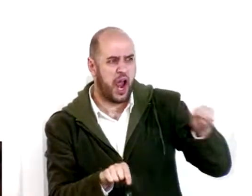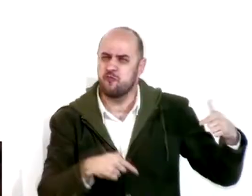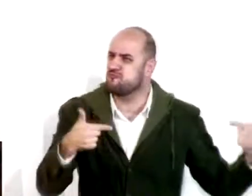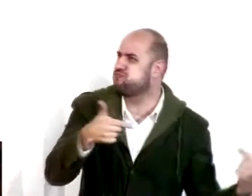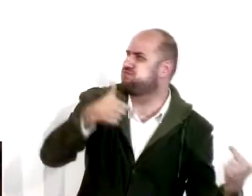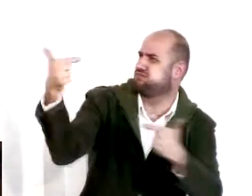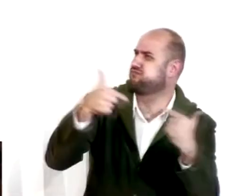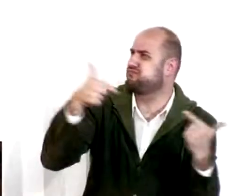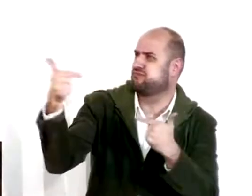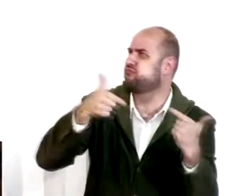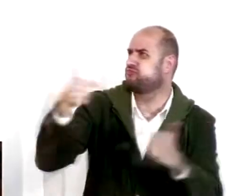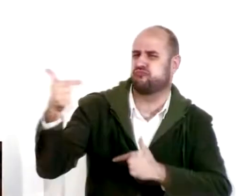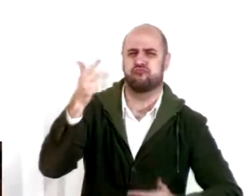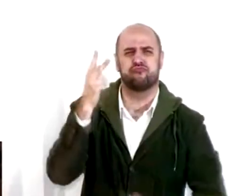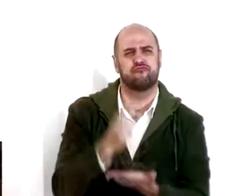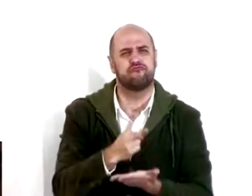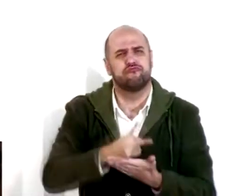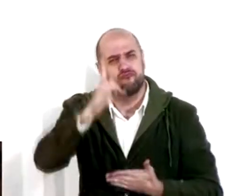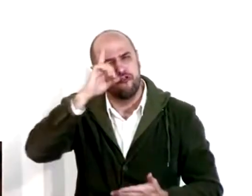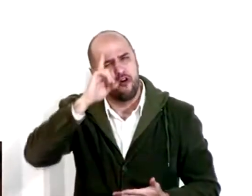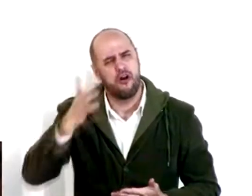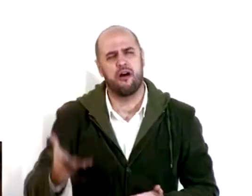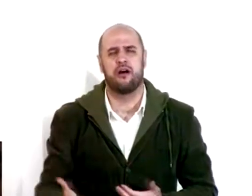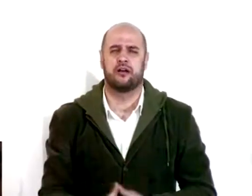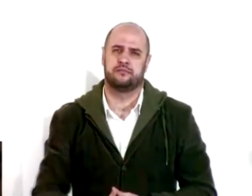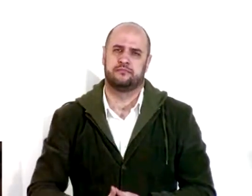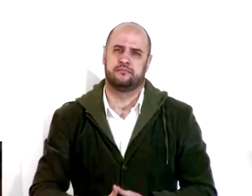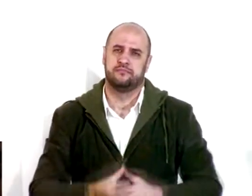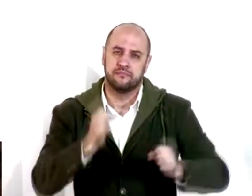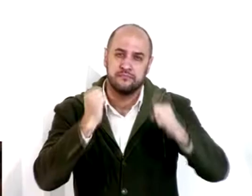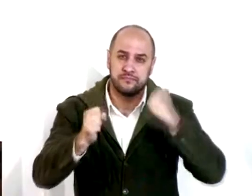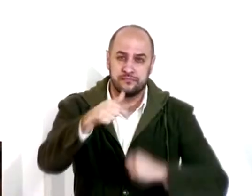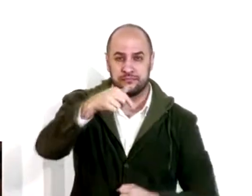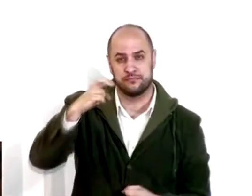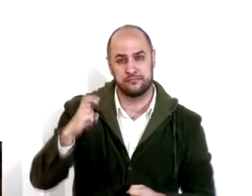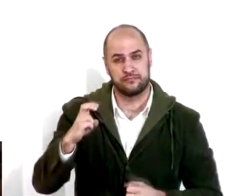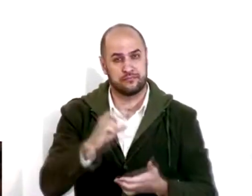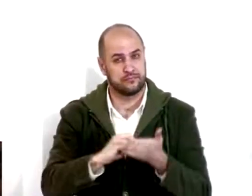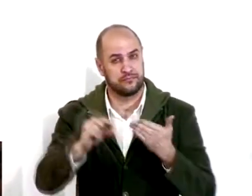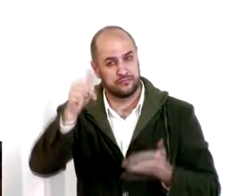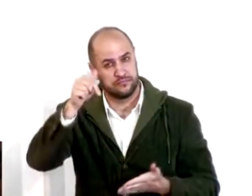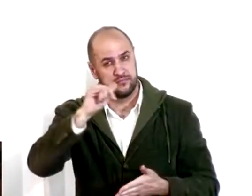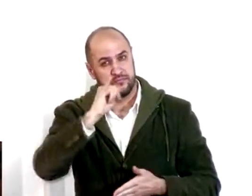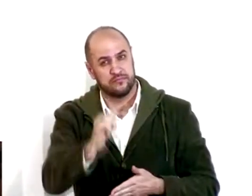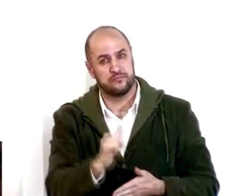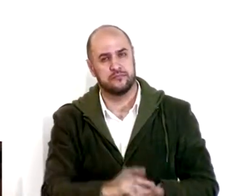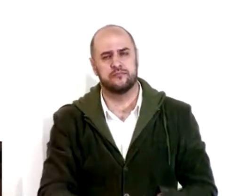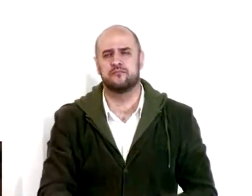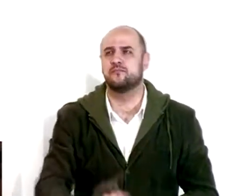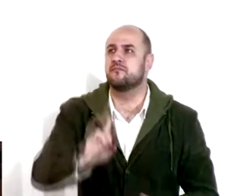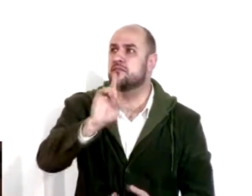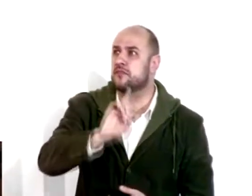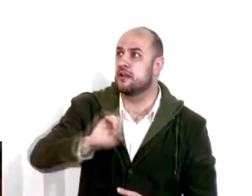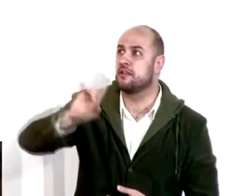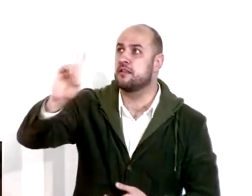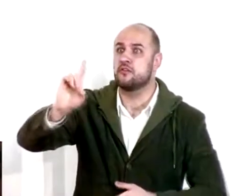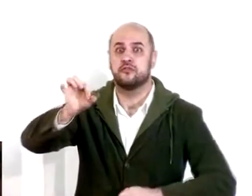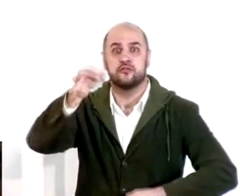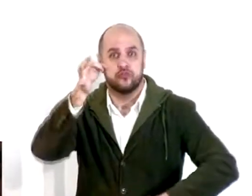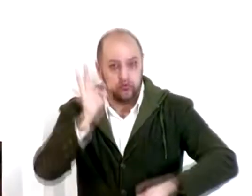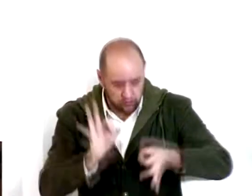os dias. Salmo 75:7 nos diz: Deus é o